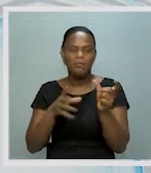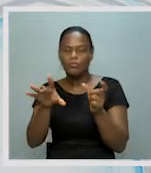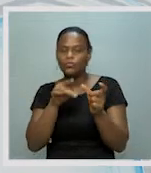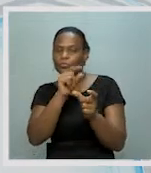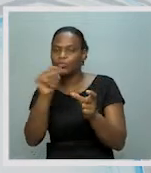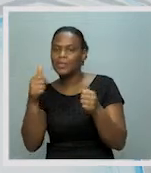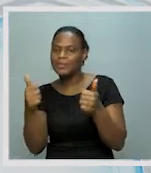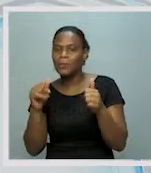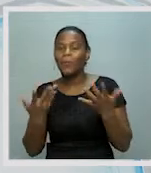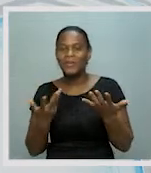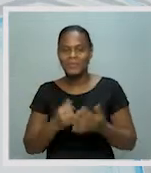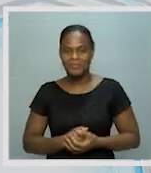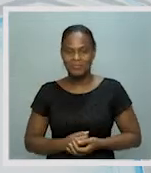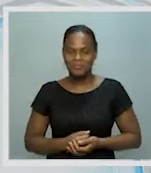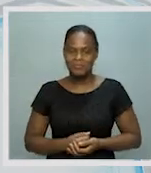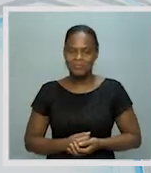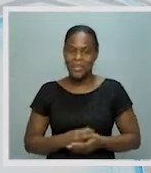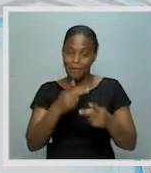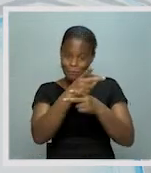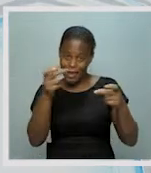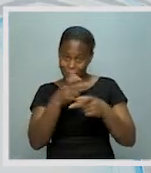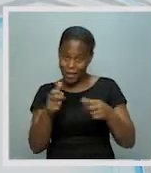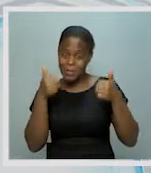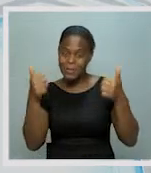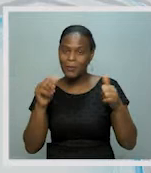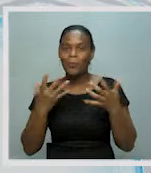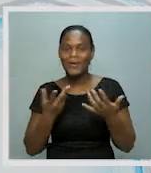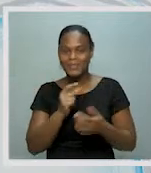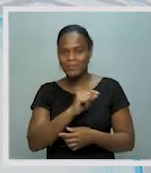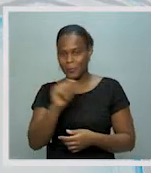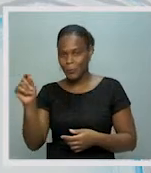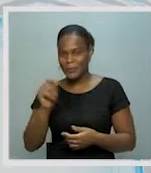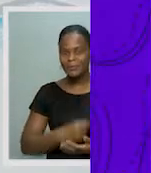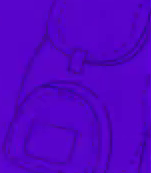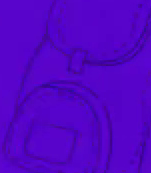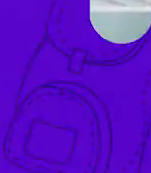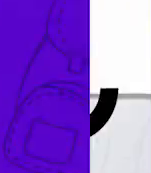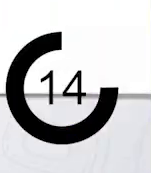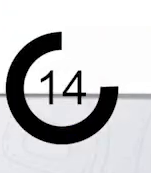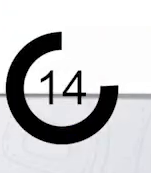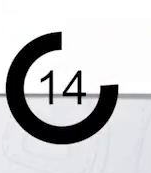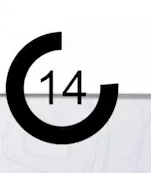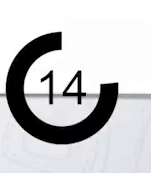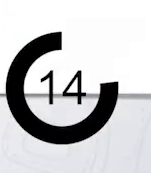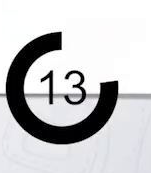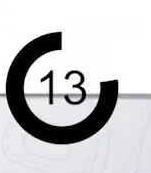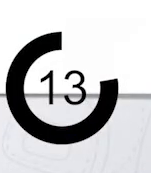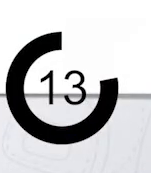as opções corretas? Quais são as afirmações corretas?